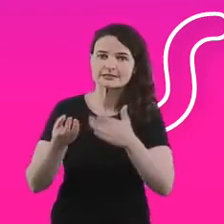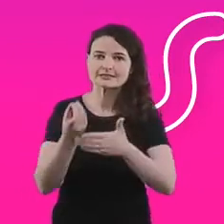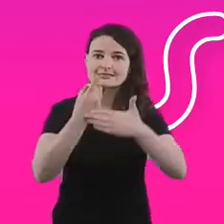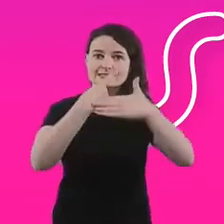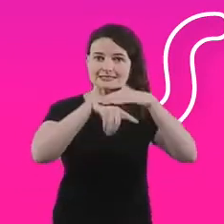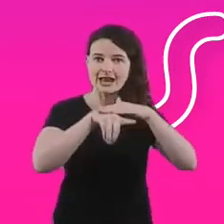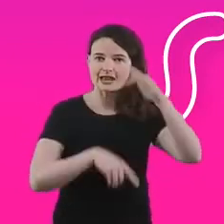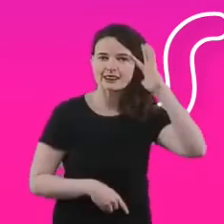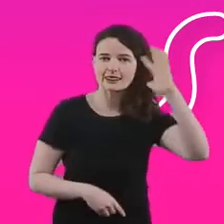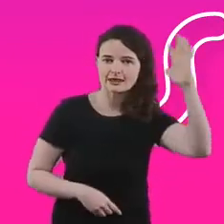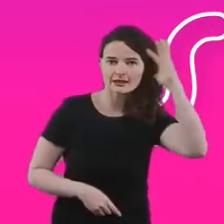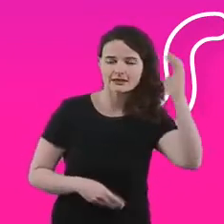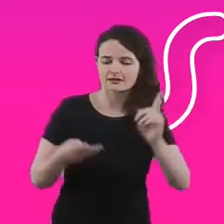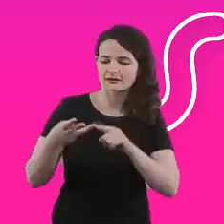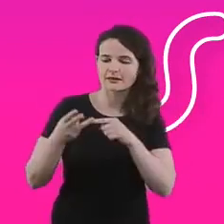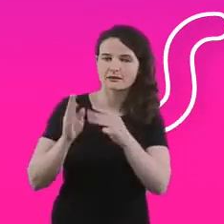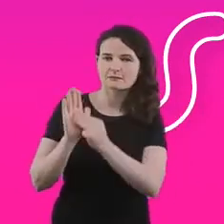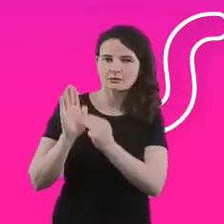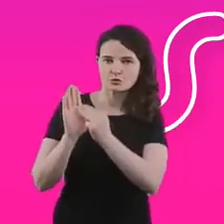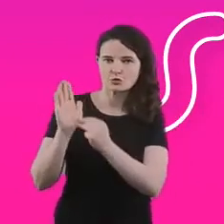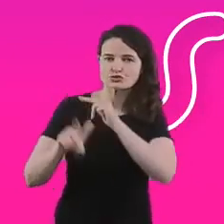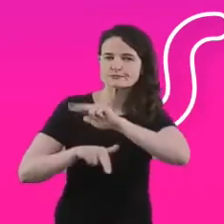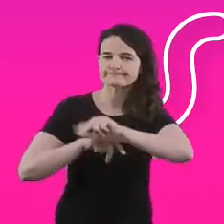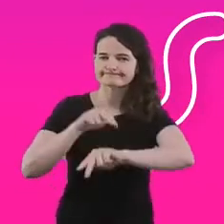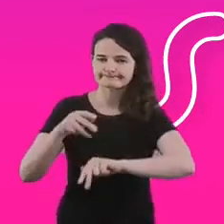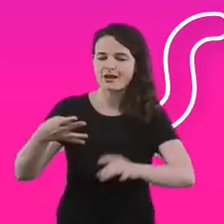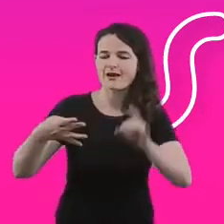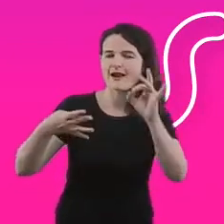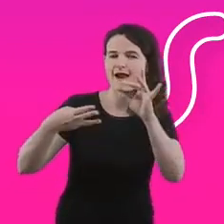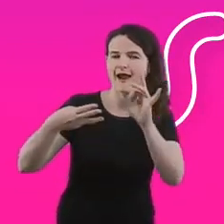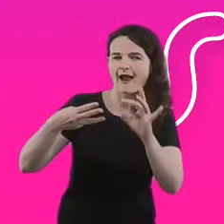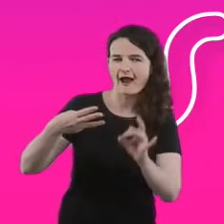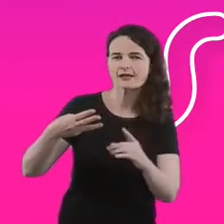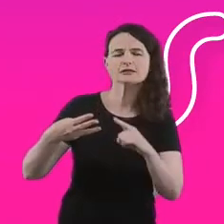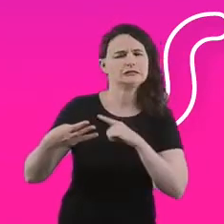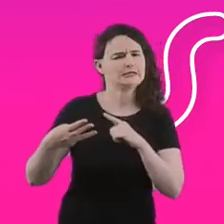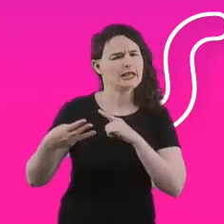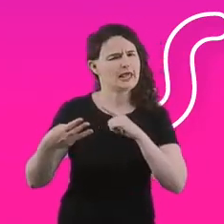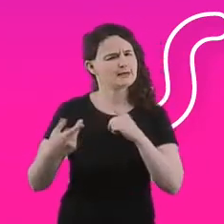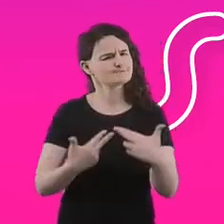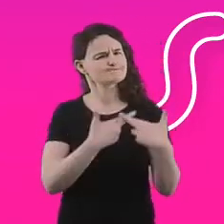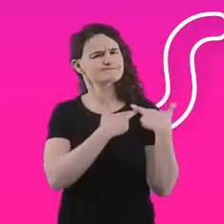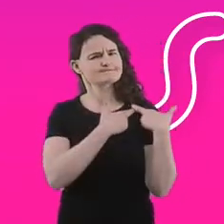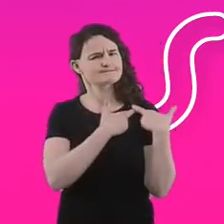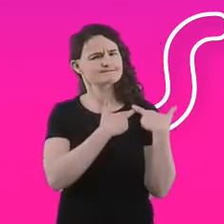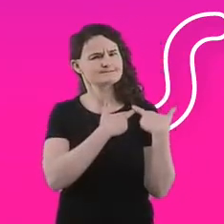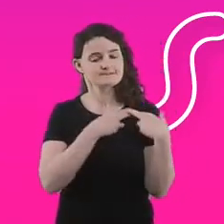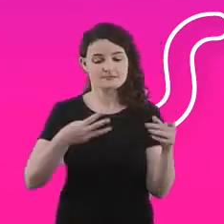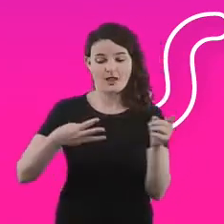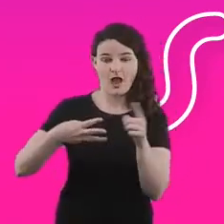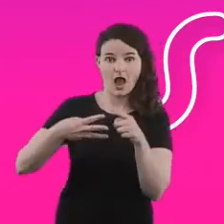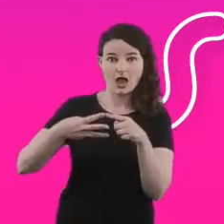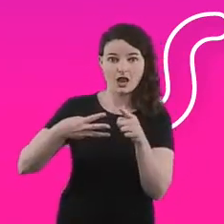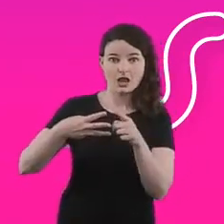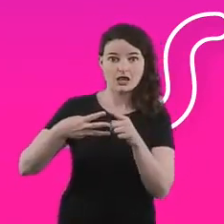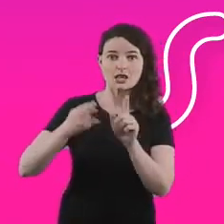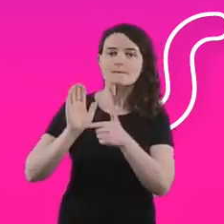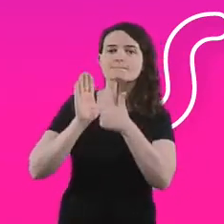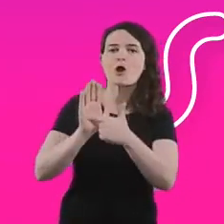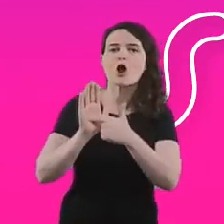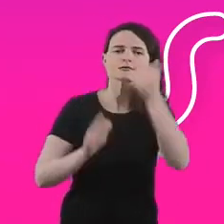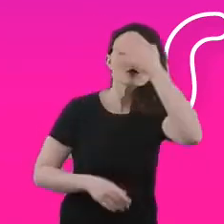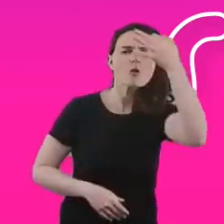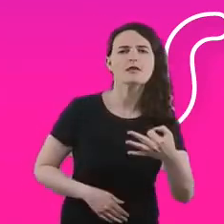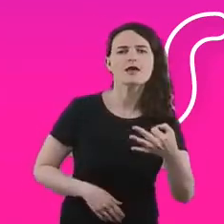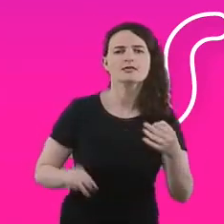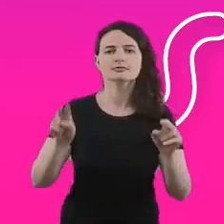outras metodologias, né? Cada uma tem uma participação importante nesse processo, né? A política pública, ela ajuda a gente a ter uma compreensão do tema, uma compreensão, no